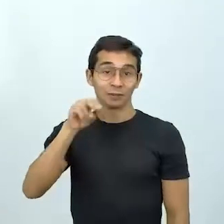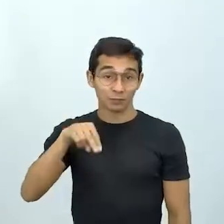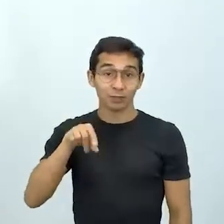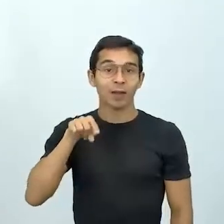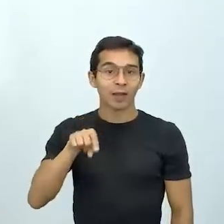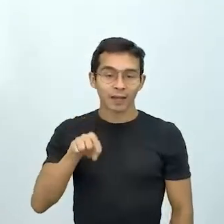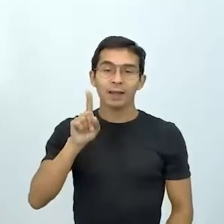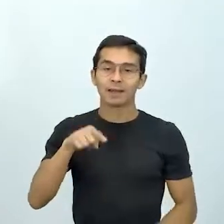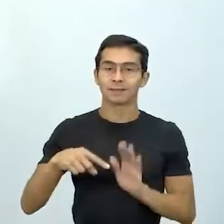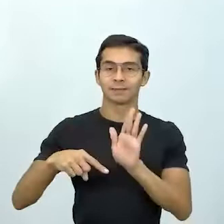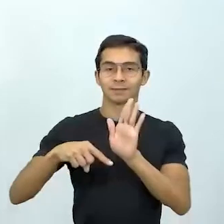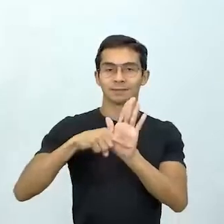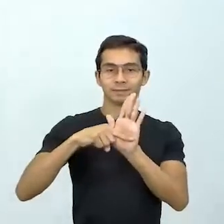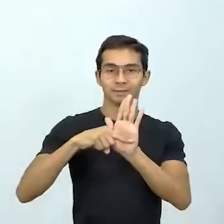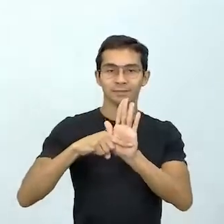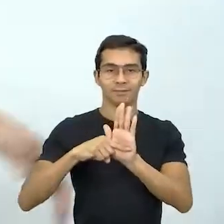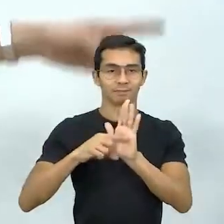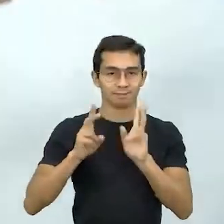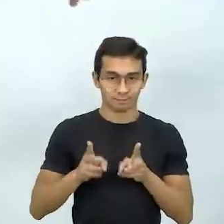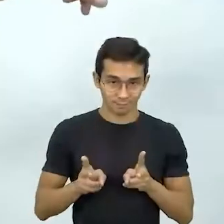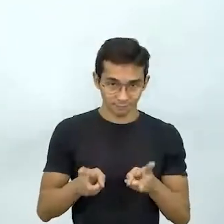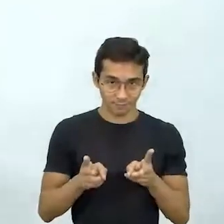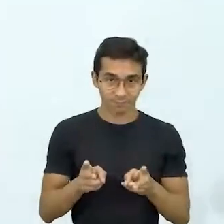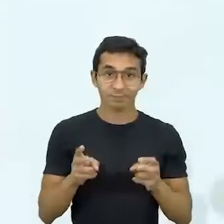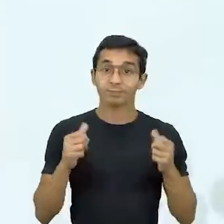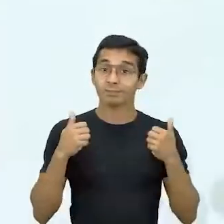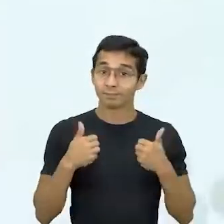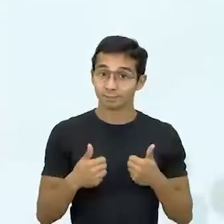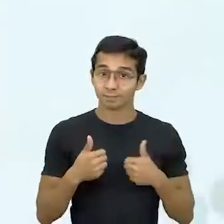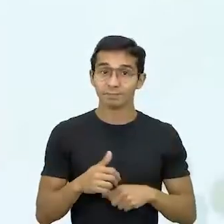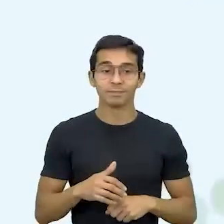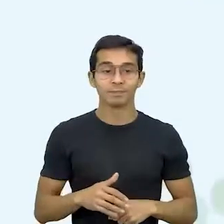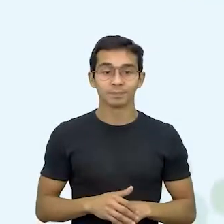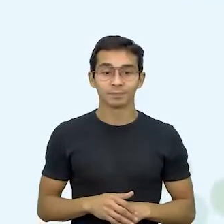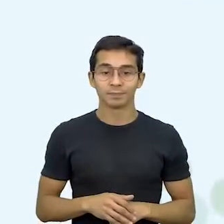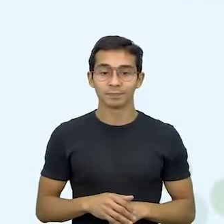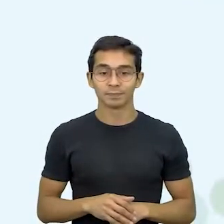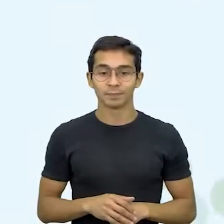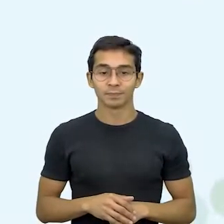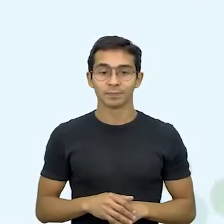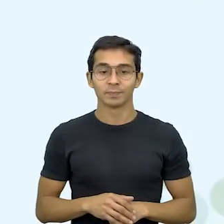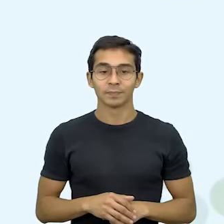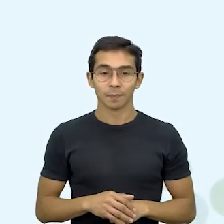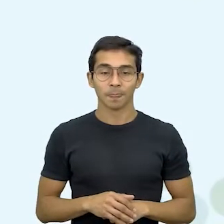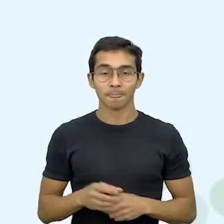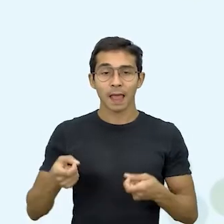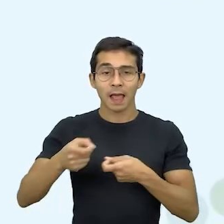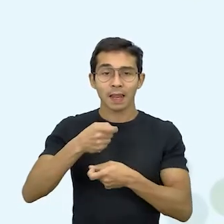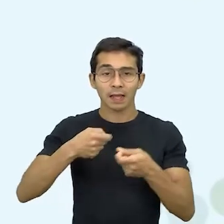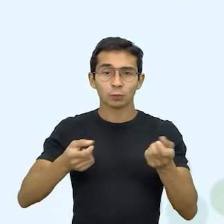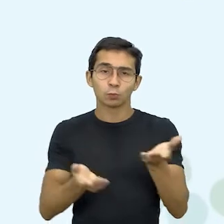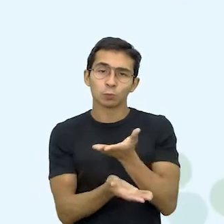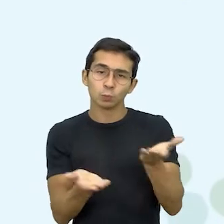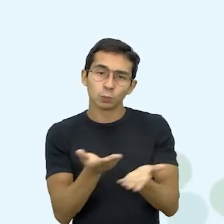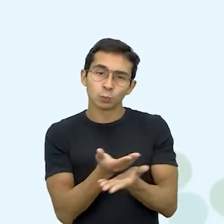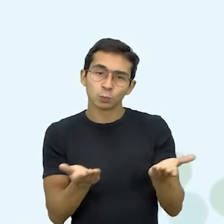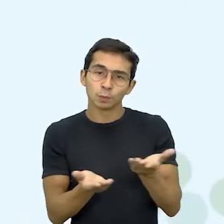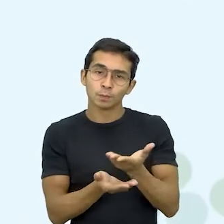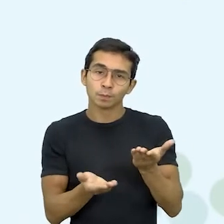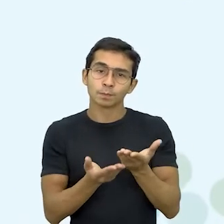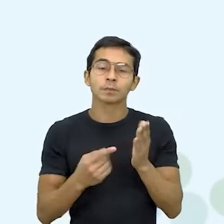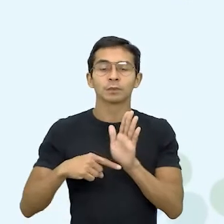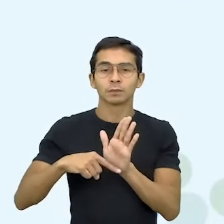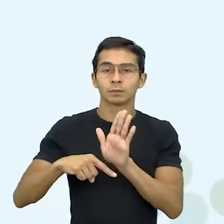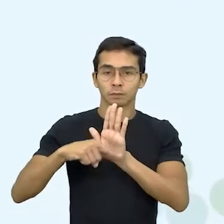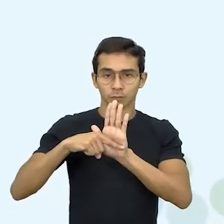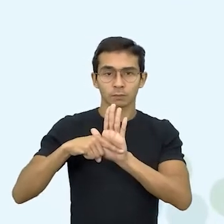carga negativa, tá certo? Então, em virtude da desigualdade no compartilhamento de elétrons, ela possui uma carga parcial